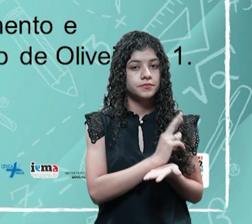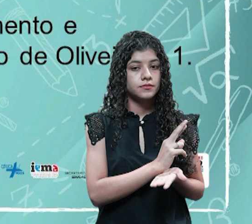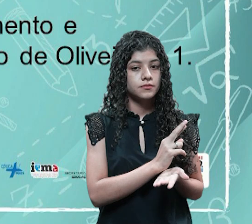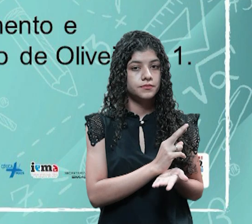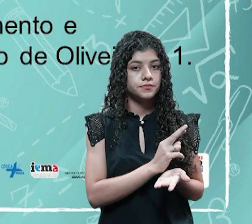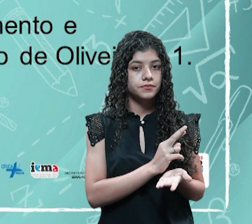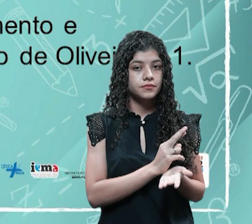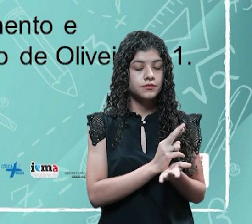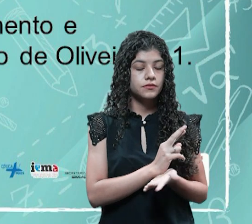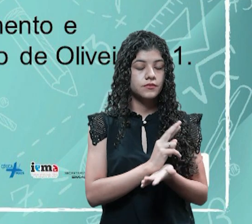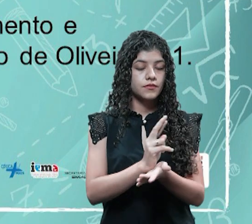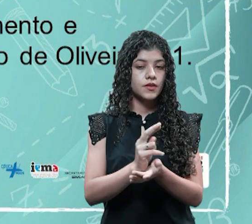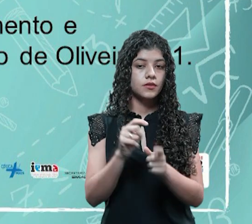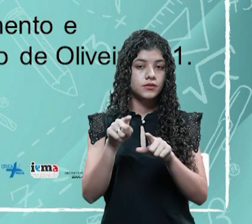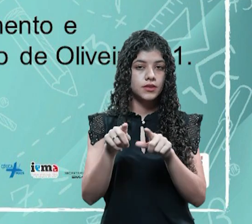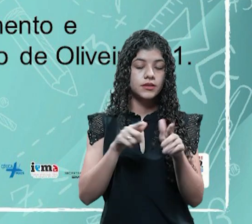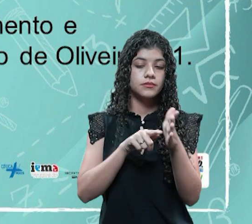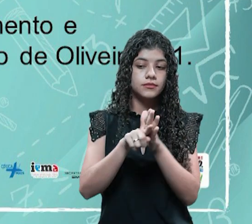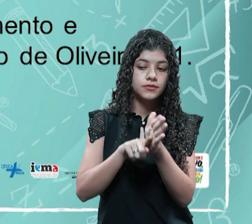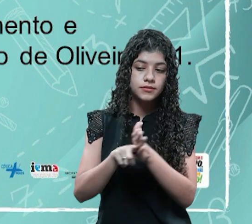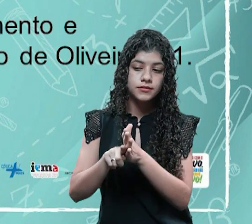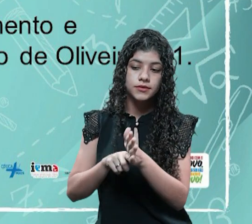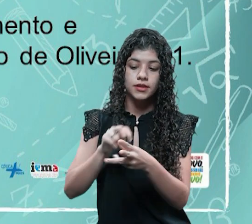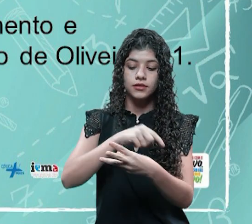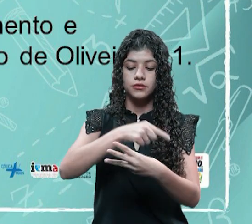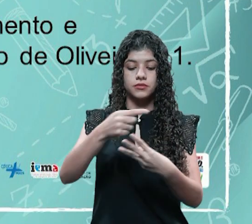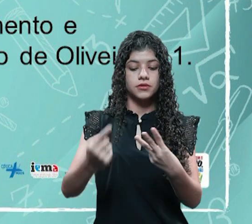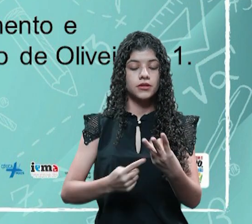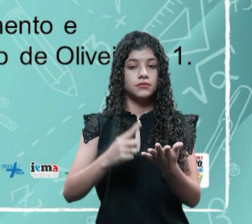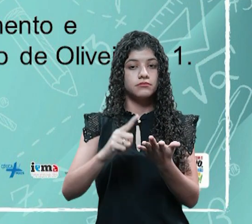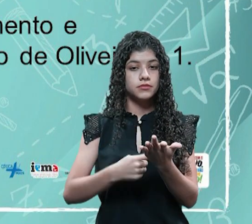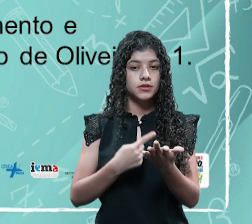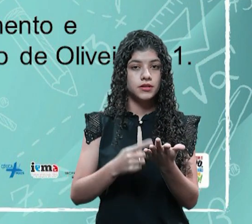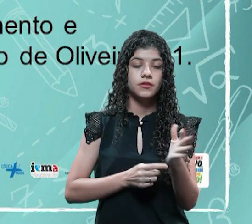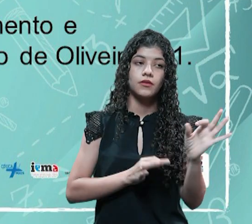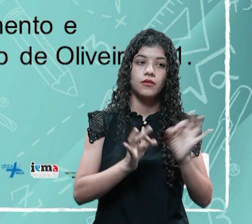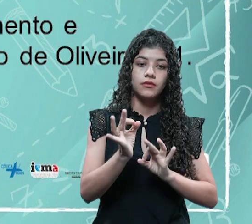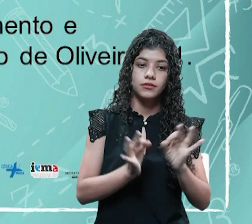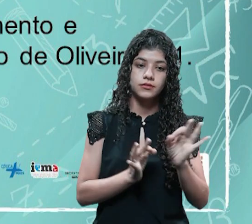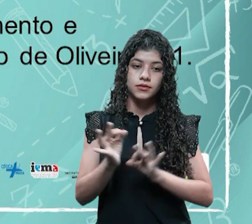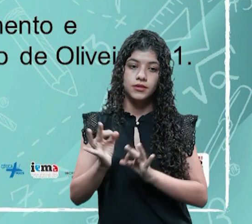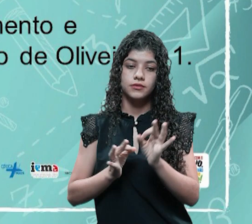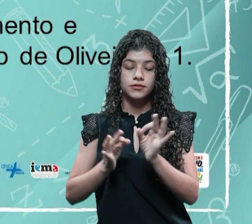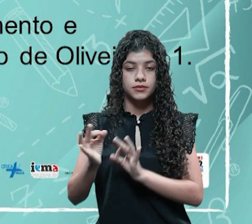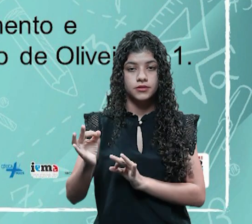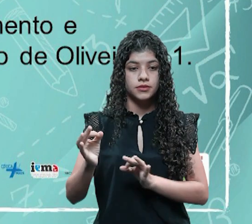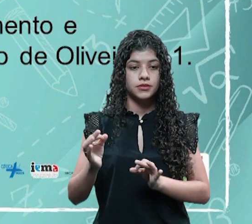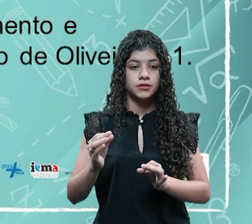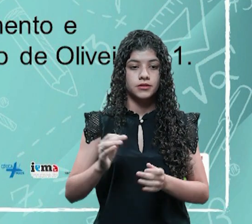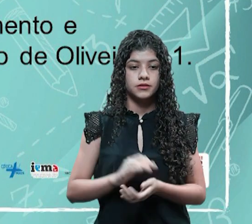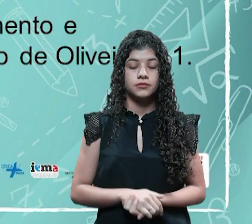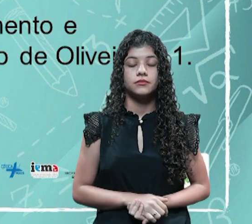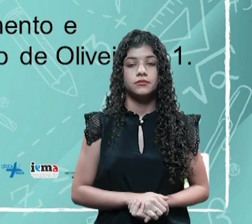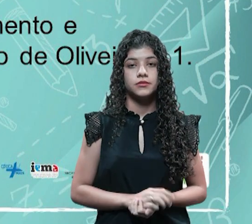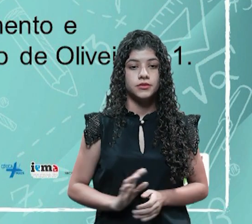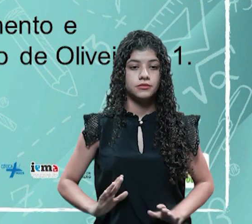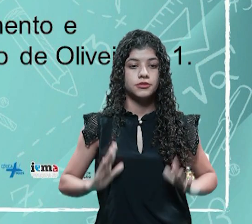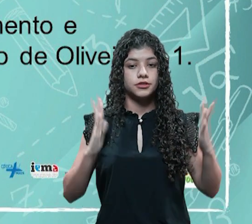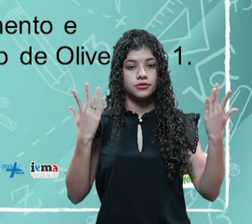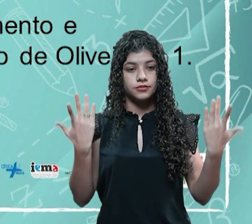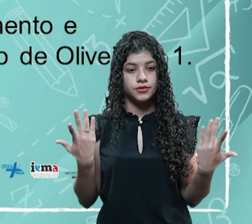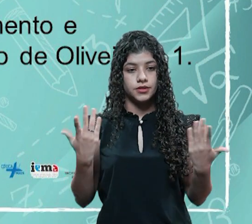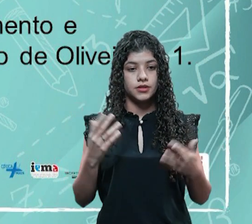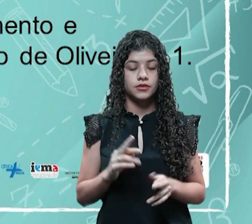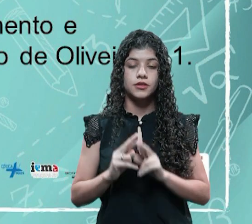vocês pesquisarem, né? 3 livros que abordam sobre o planejamento, essa gestão e organização de eventos, né? As fases